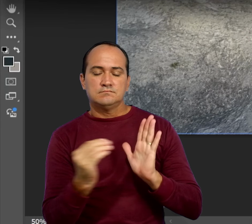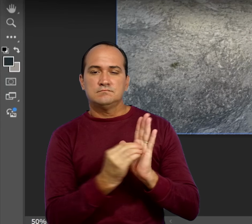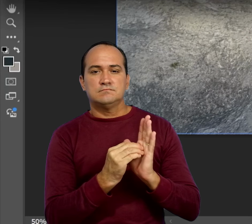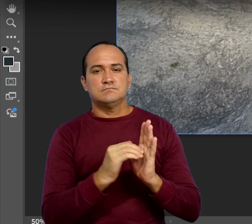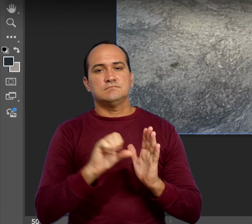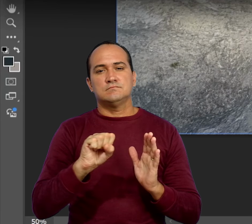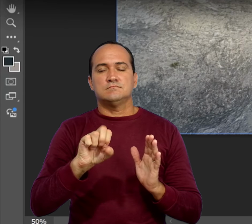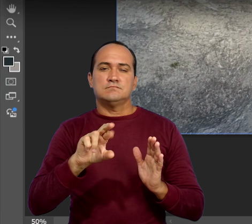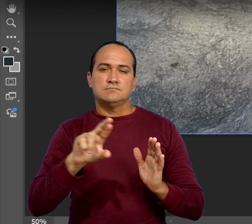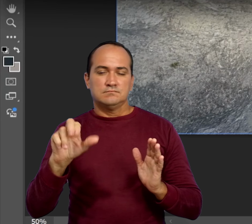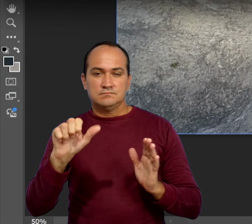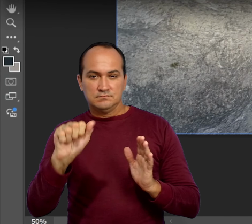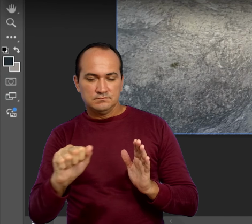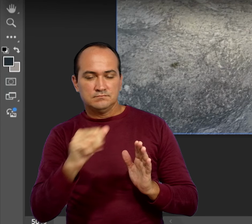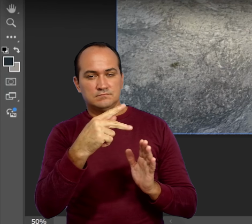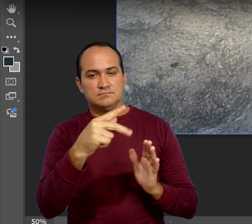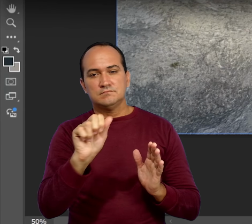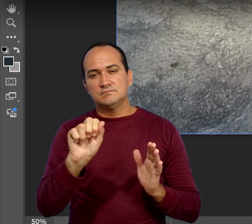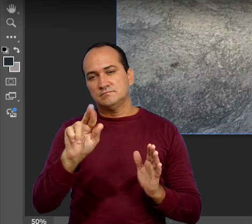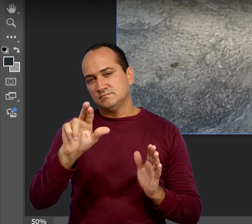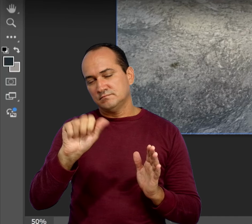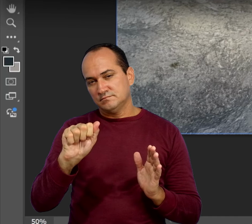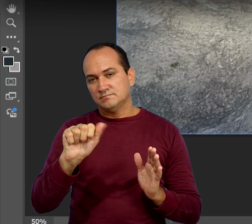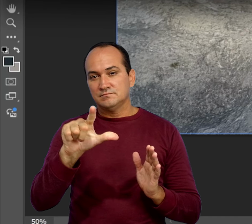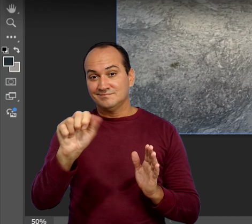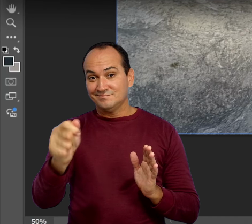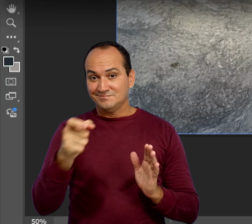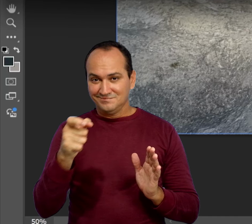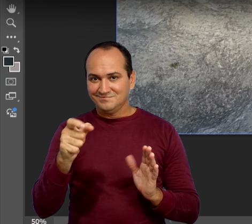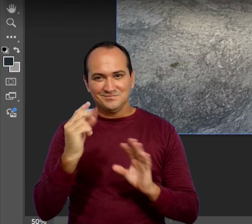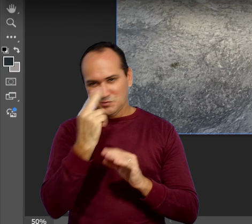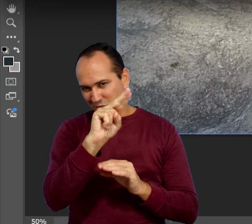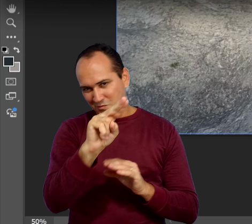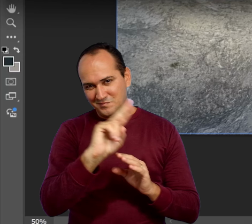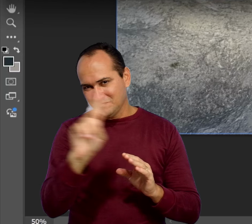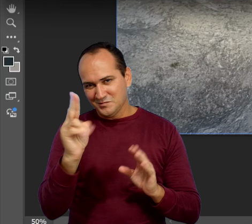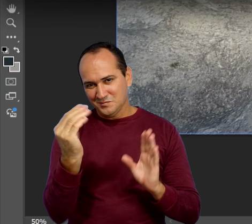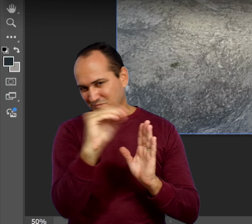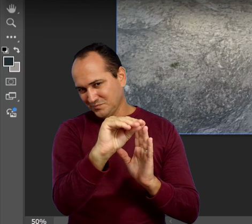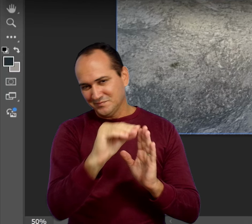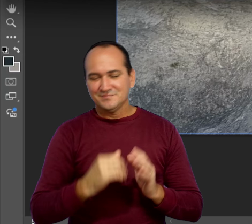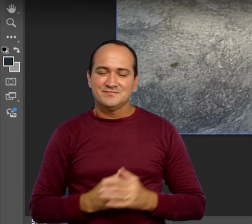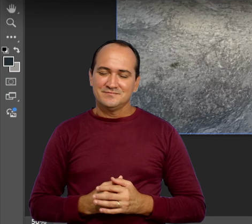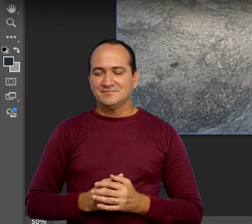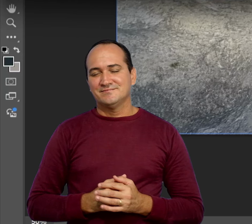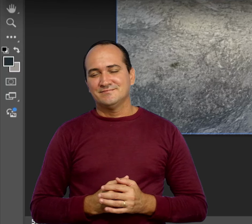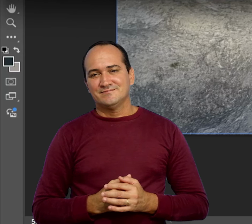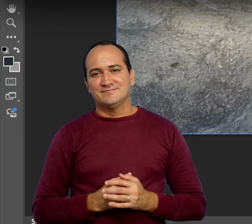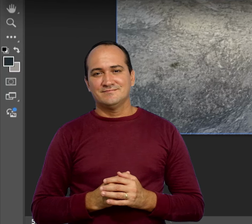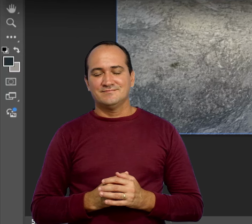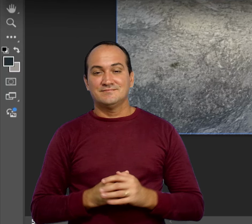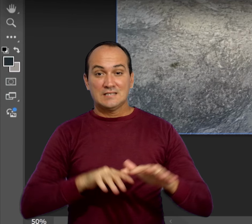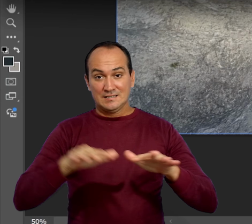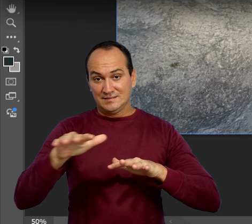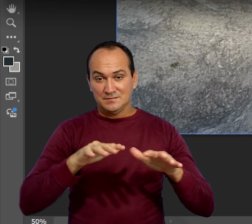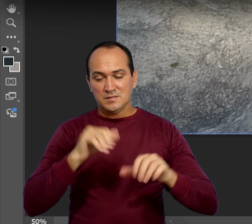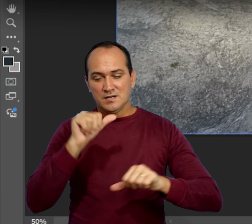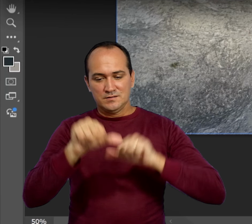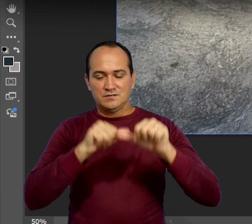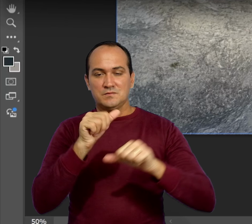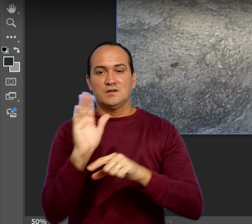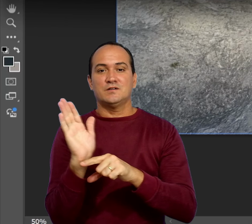de Serra Parallax, tá? Que vai ser o nome que eu vou dar para essa imagem aqui que eu vou animar,